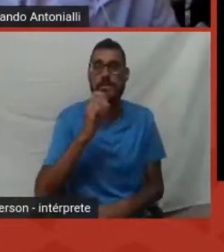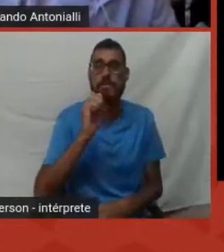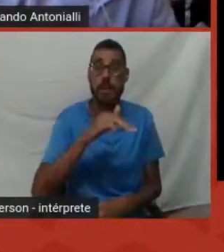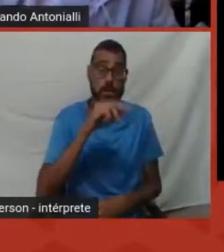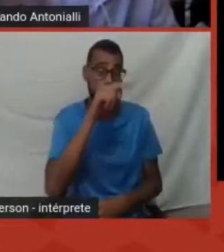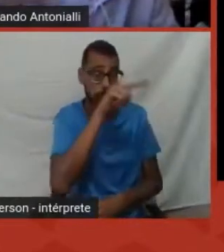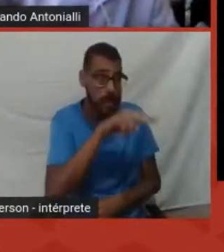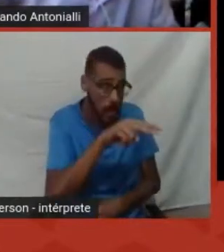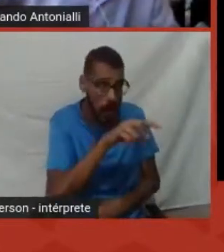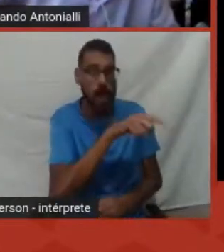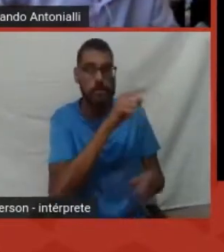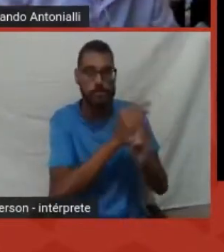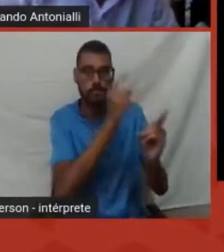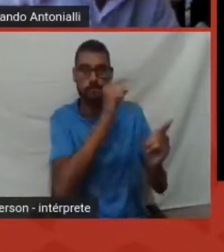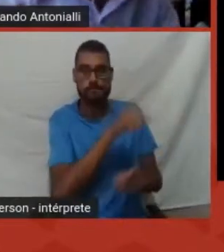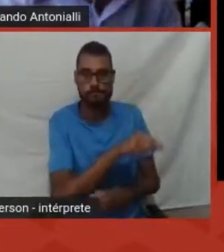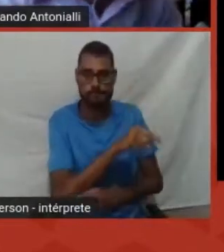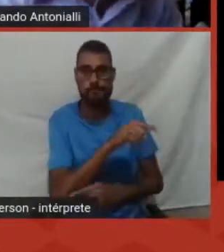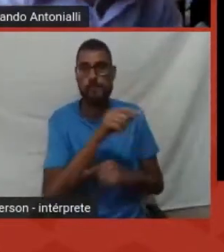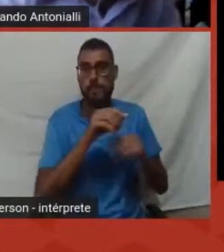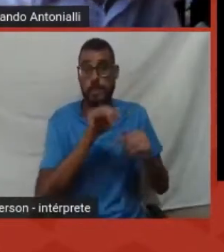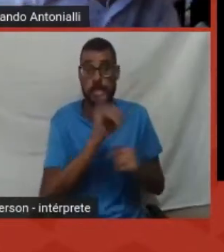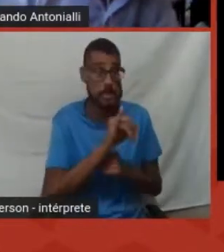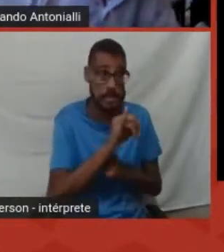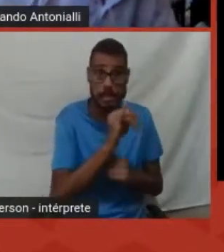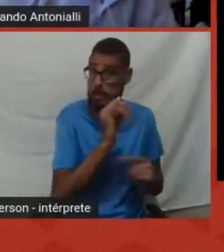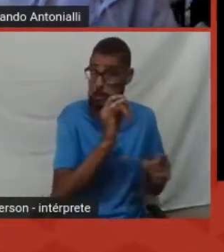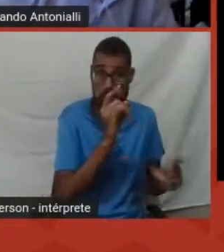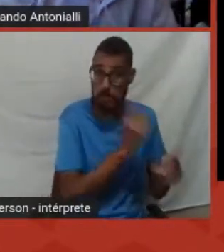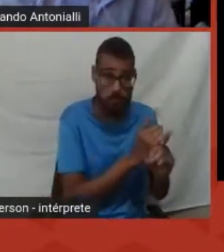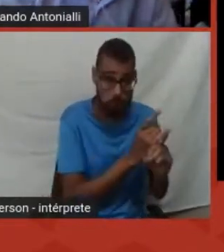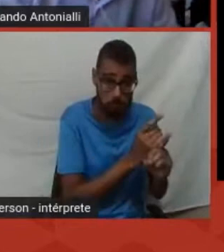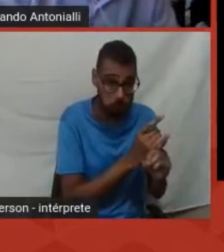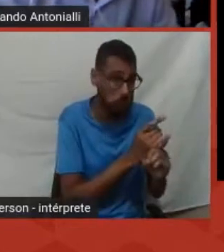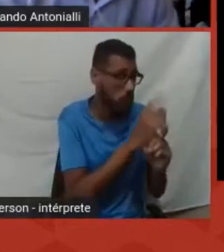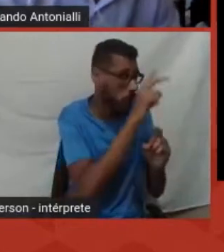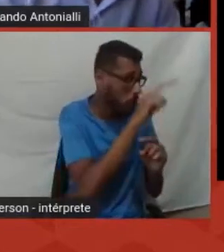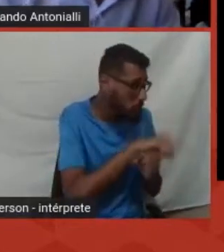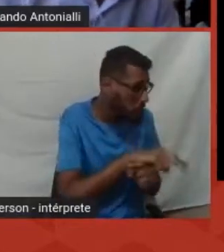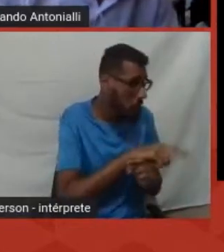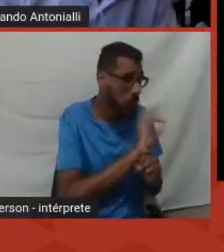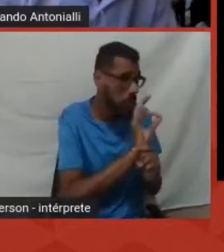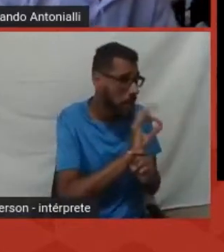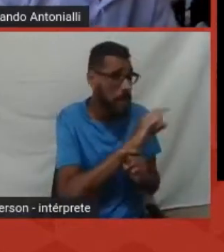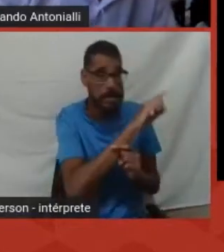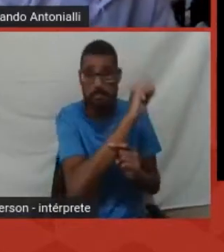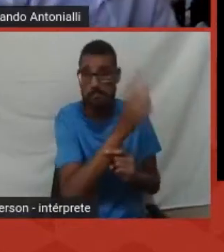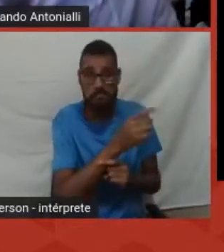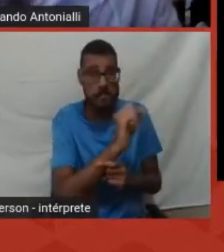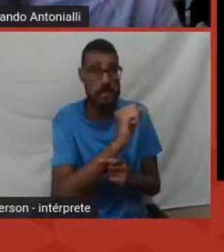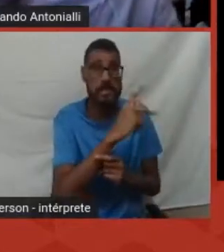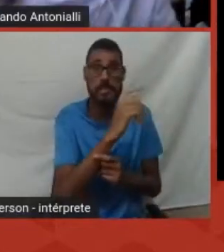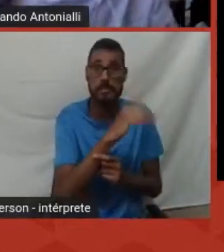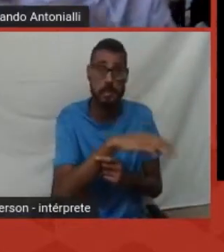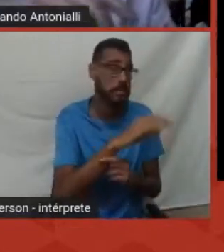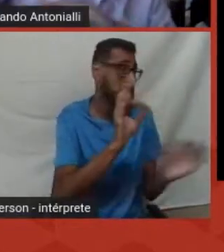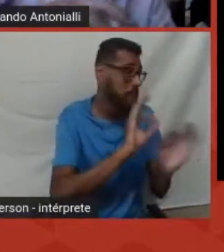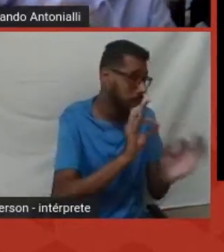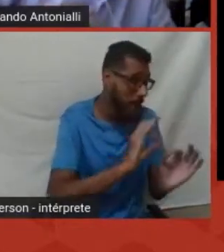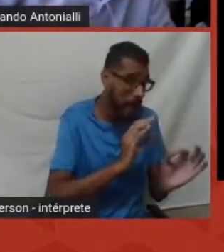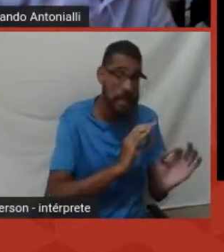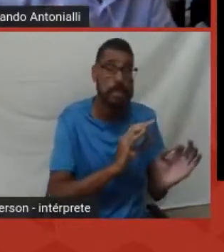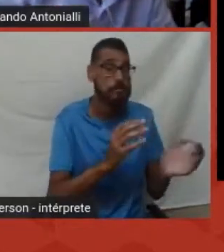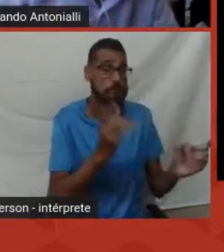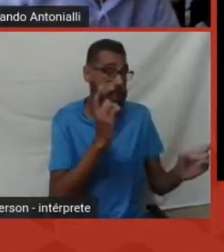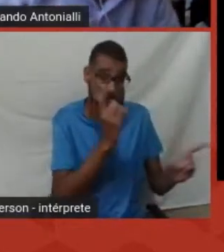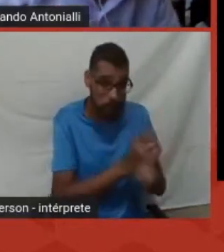E se, enfim, não achou esse e-mail, por algum motivo esse e-mail foi extraviado, me manda um e-mail que a